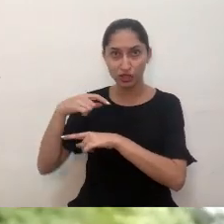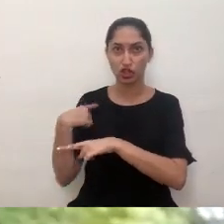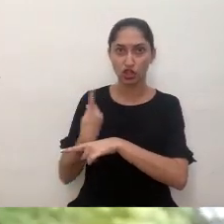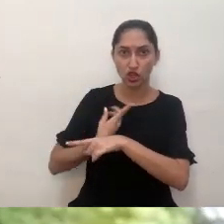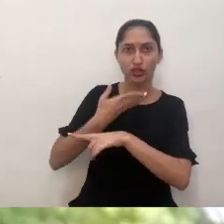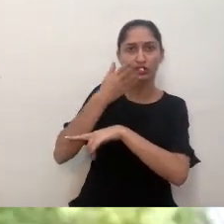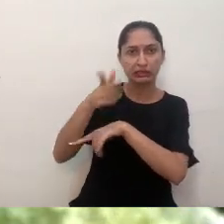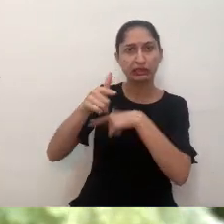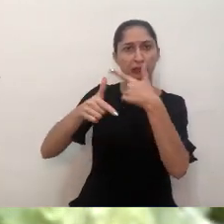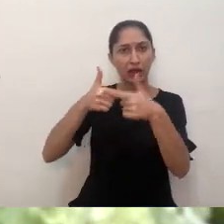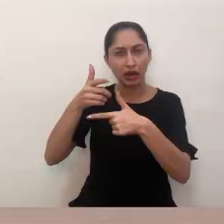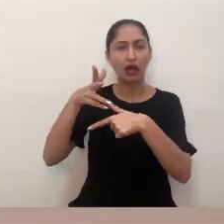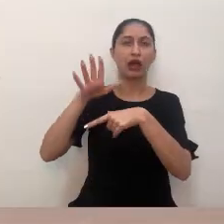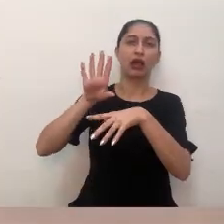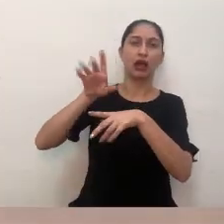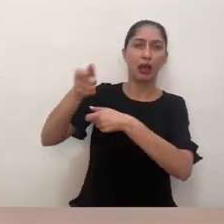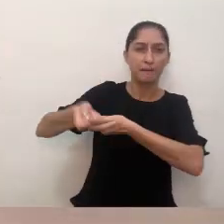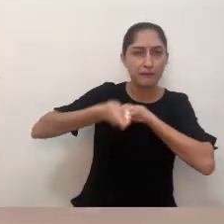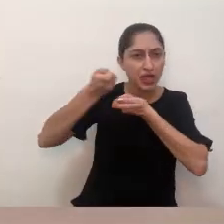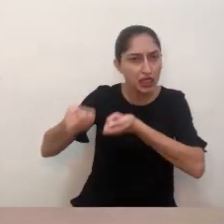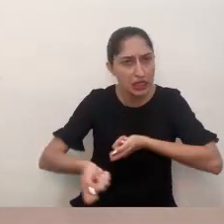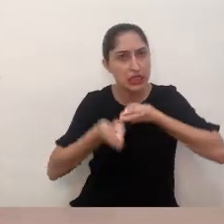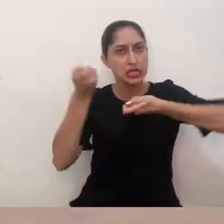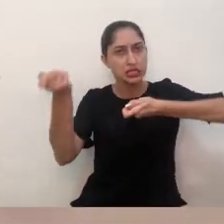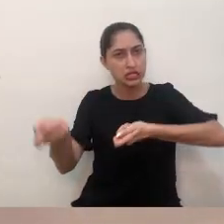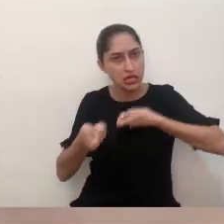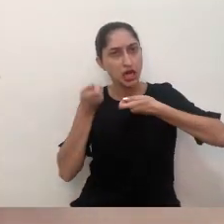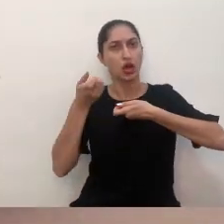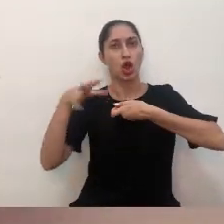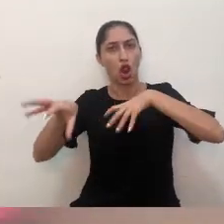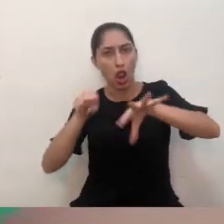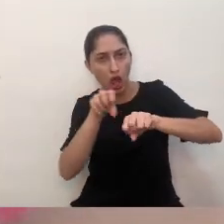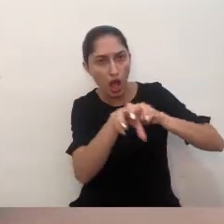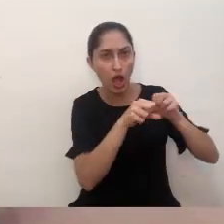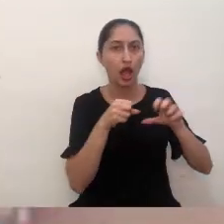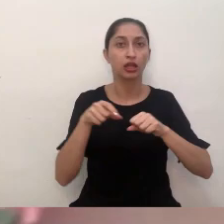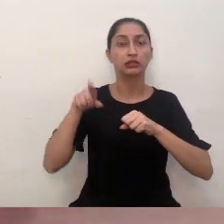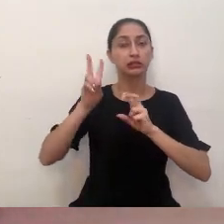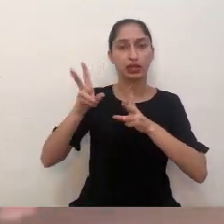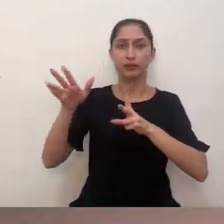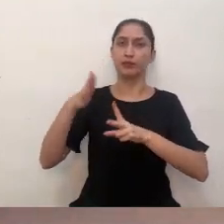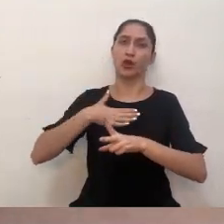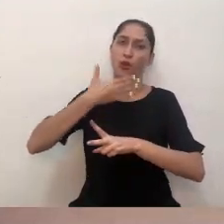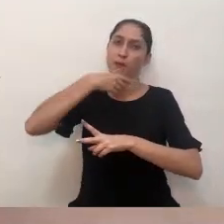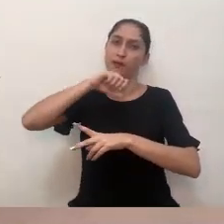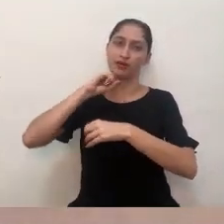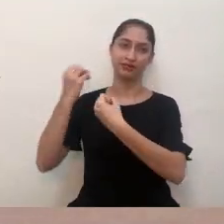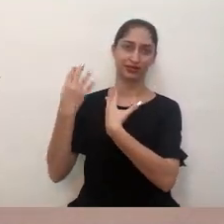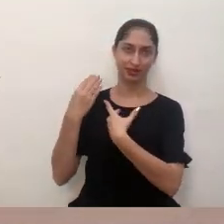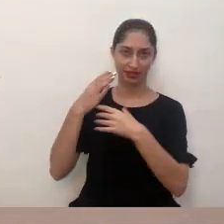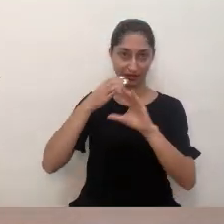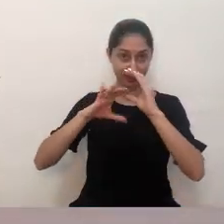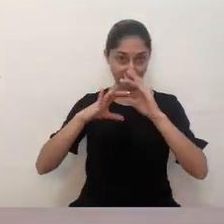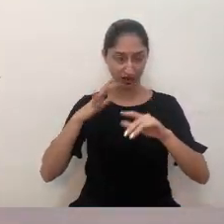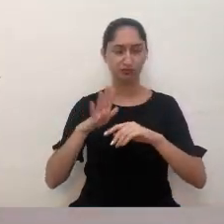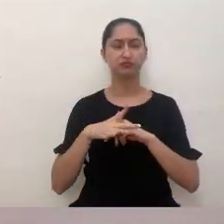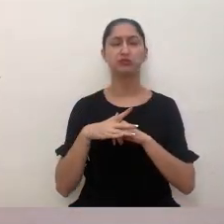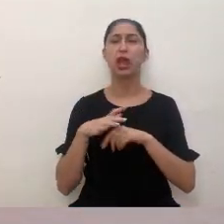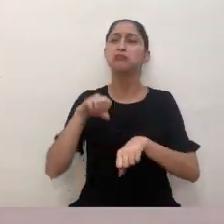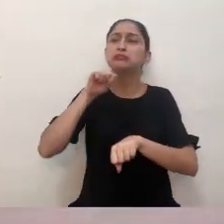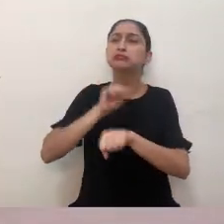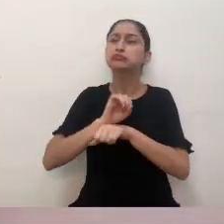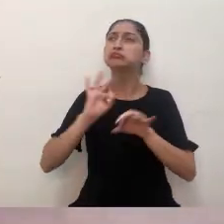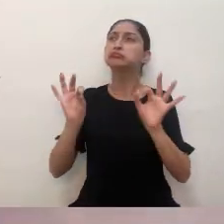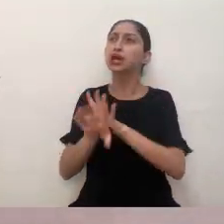plantar, capinar, colher. E o batuque ficou esquecido por um tempo, e nós resgatamos o batuque novamente. A gente